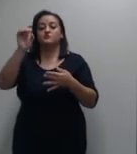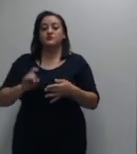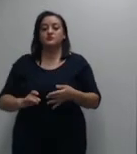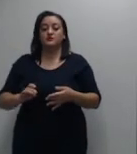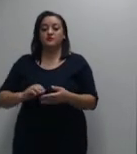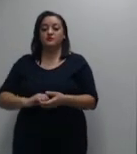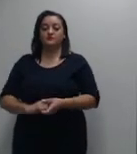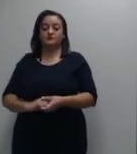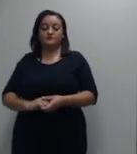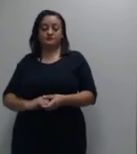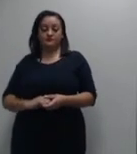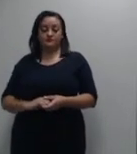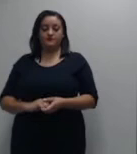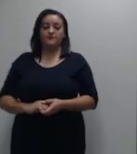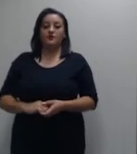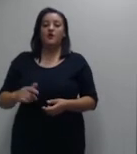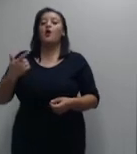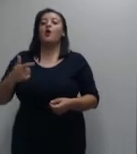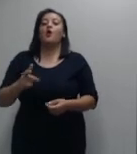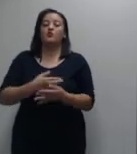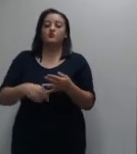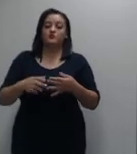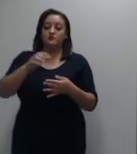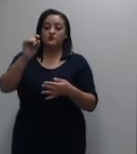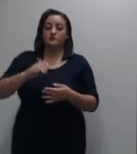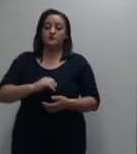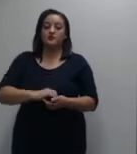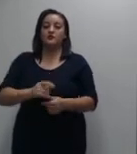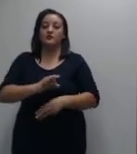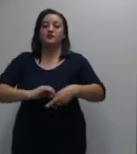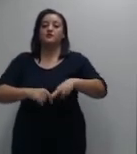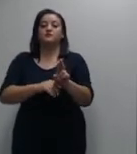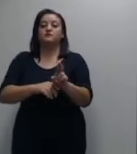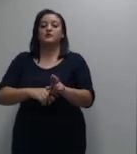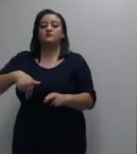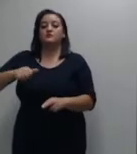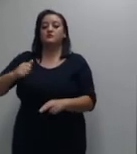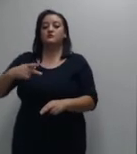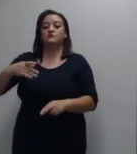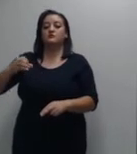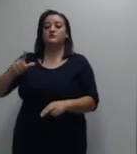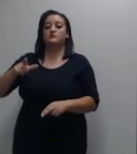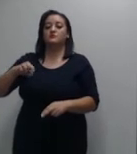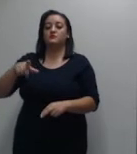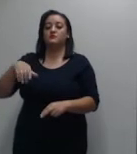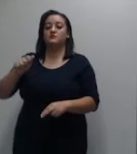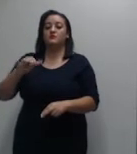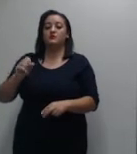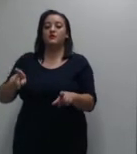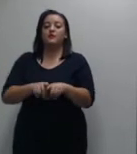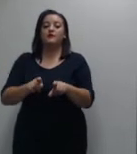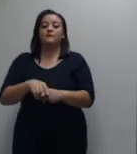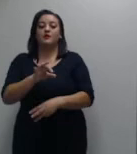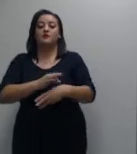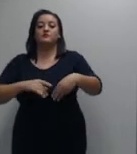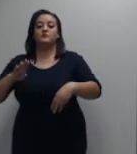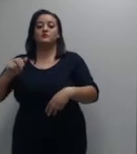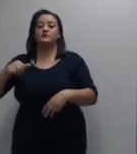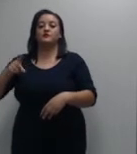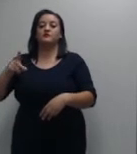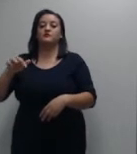é mais um over nesse nicho Maia mais Lon caminhonete Minha experiência de condução